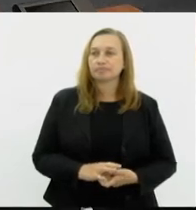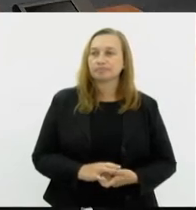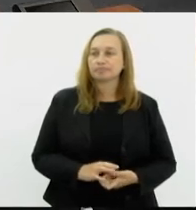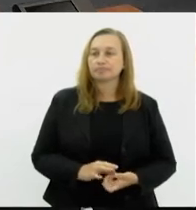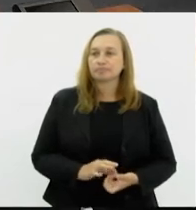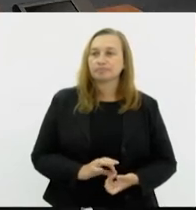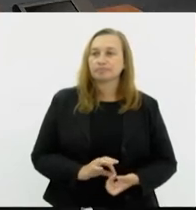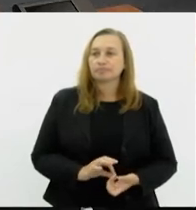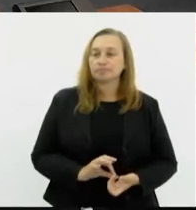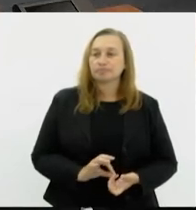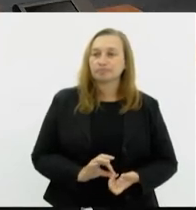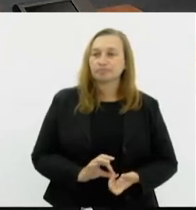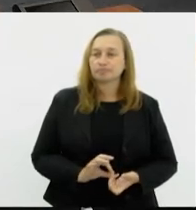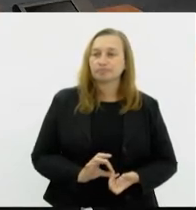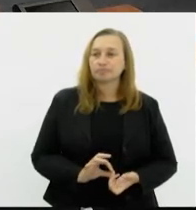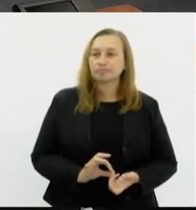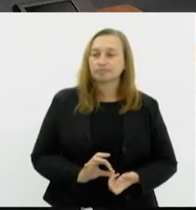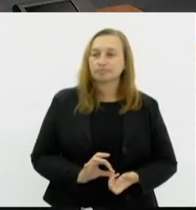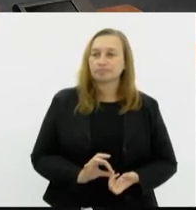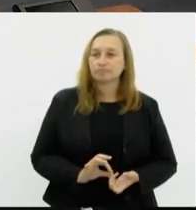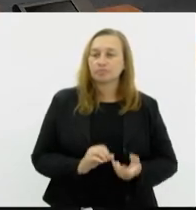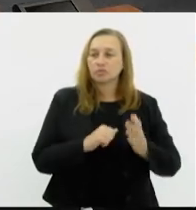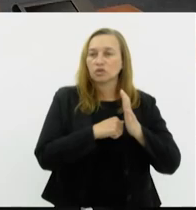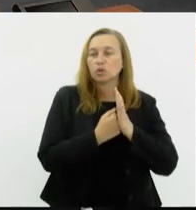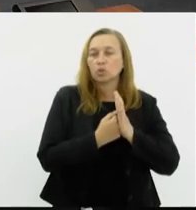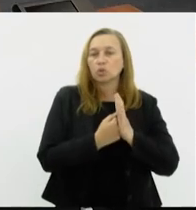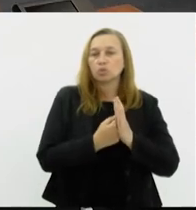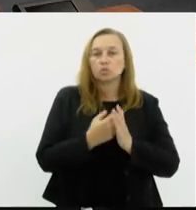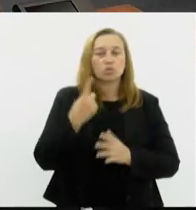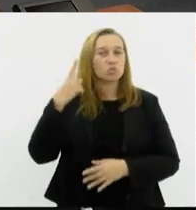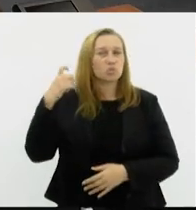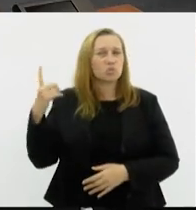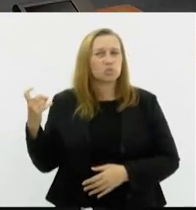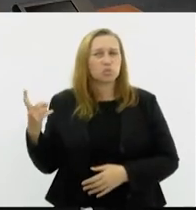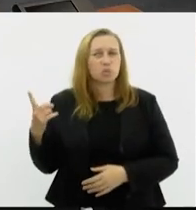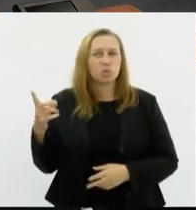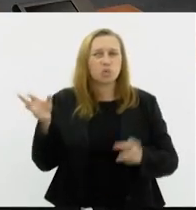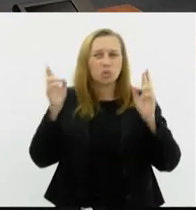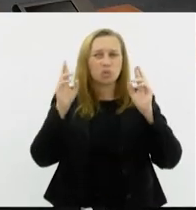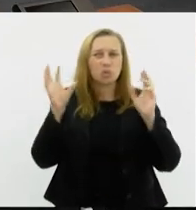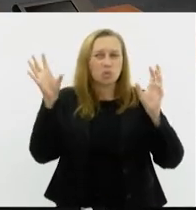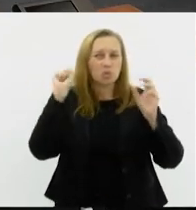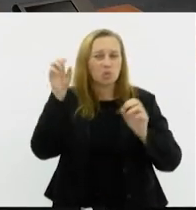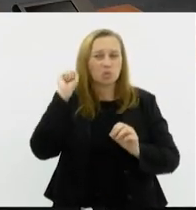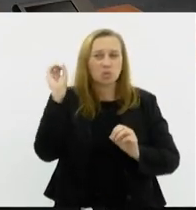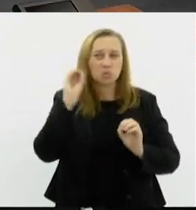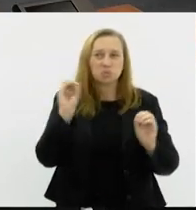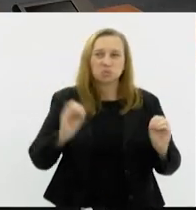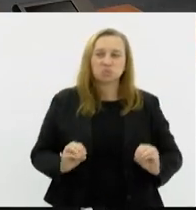É que a gente, o seu microfone não está aberto e nós não conseguimos fazer isso aqui.